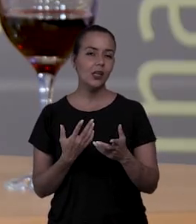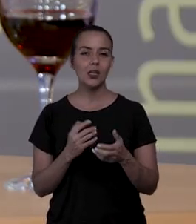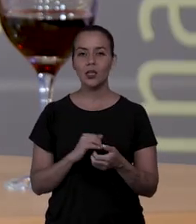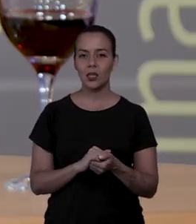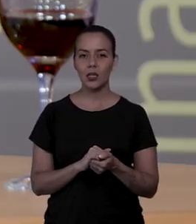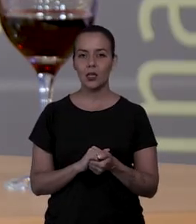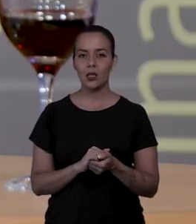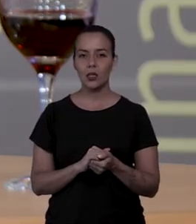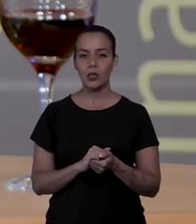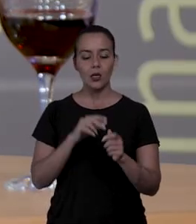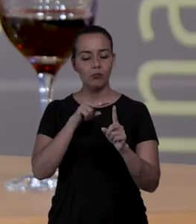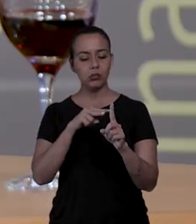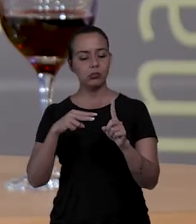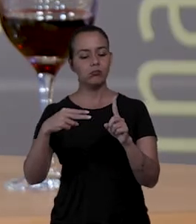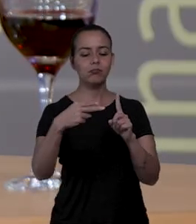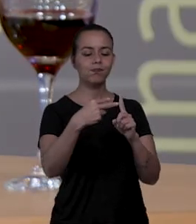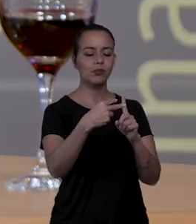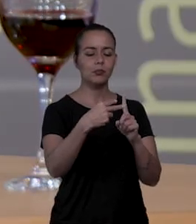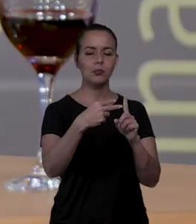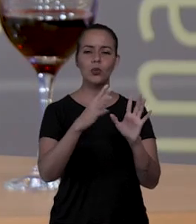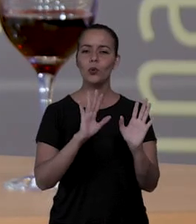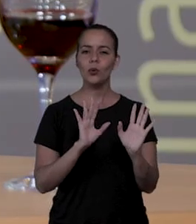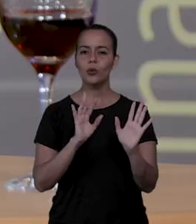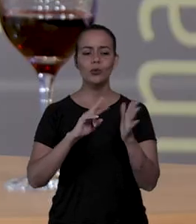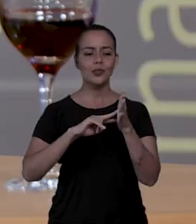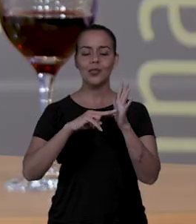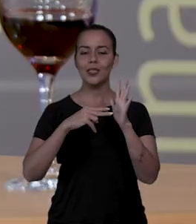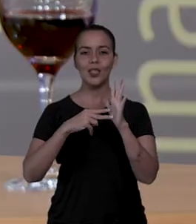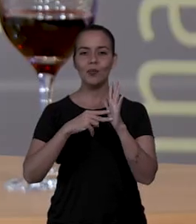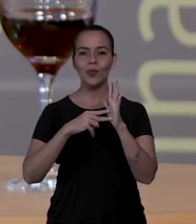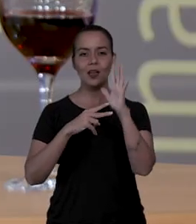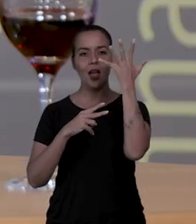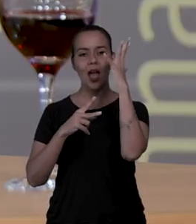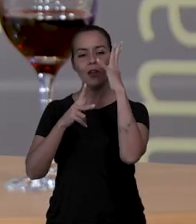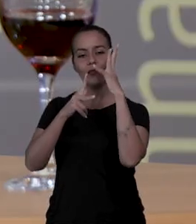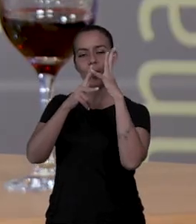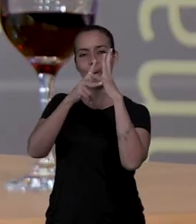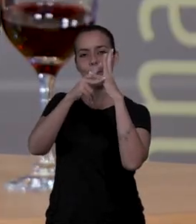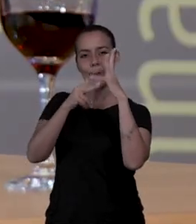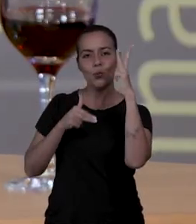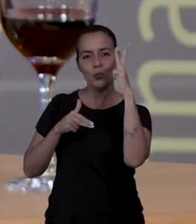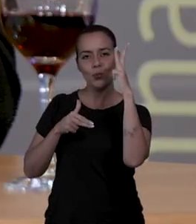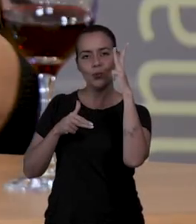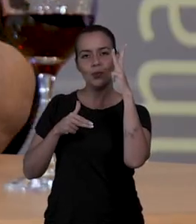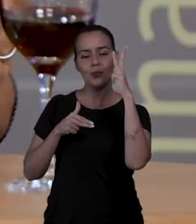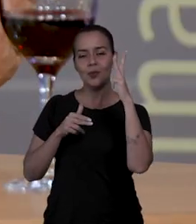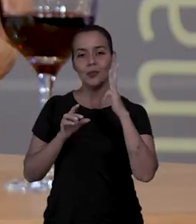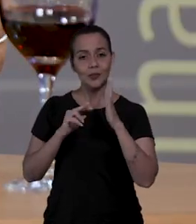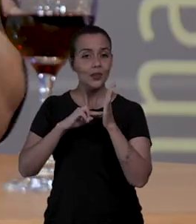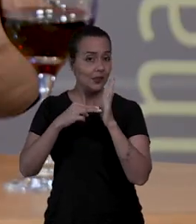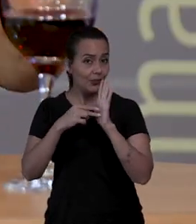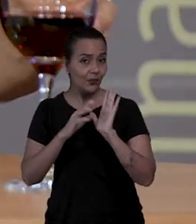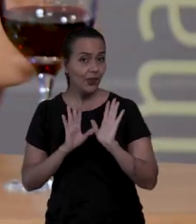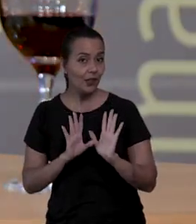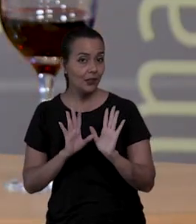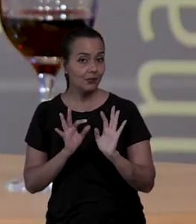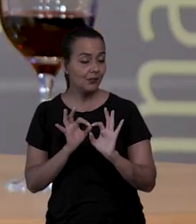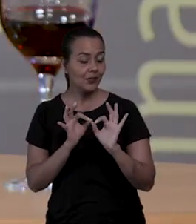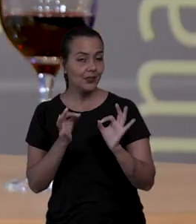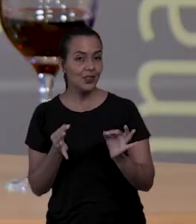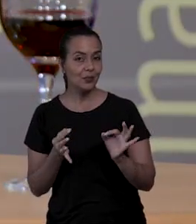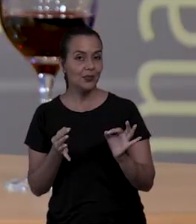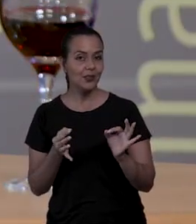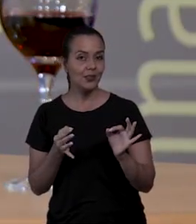branca. Ao contrário do que a nossa visão comum tem de poda, que é você cortar um galho, né? Podar é você ir